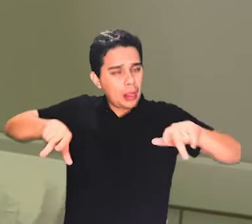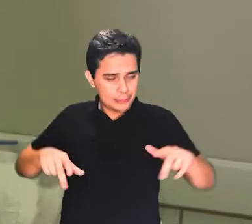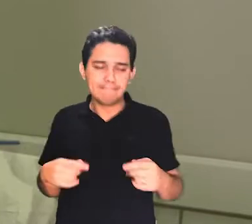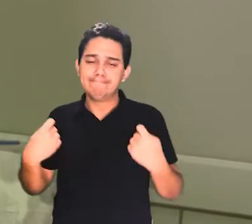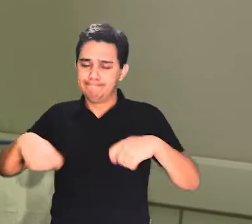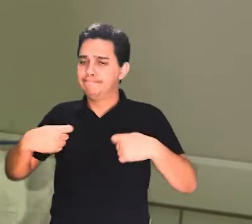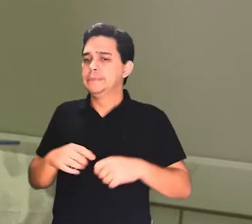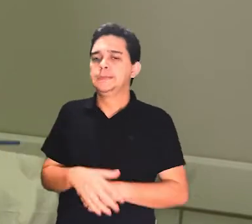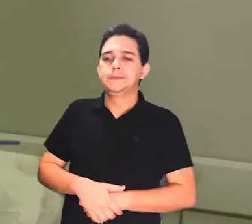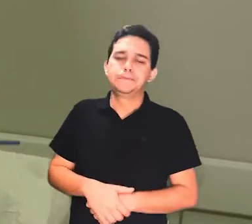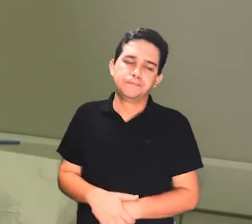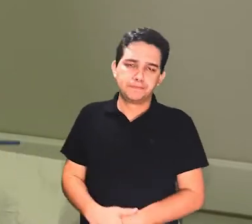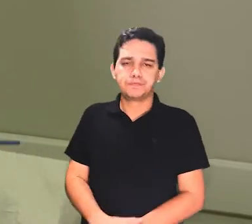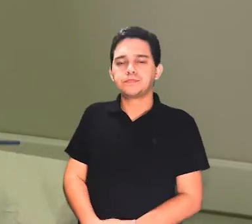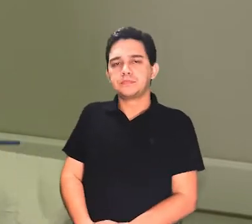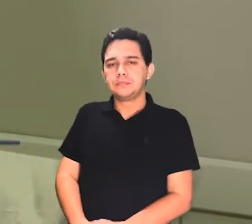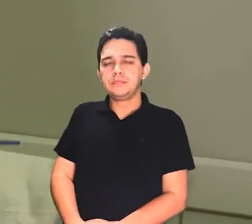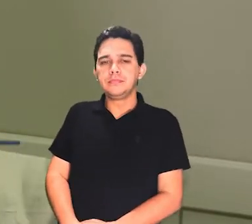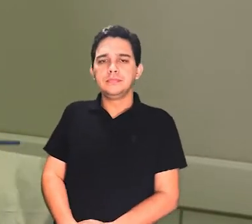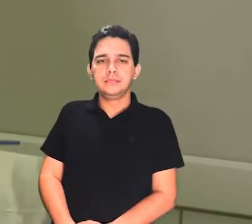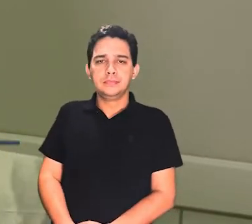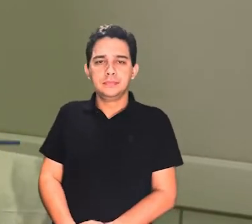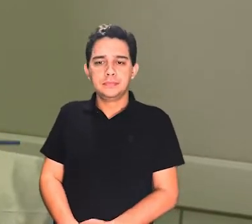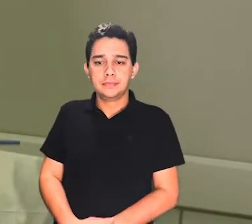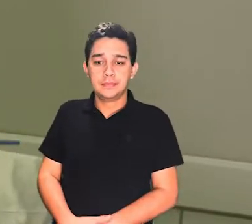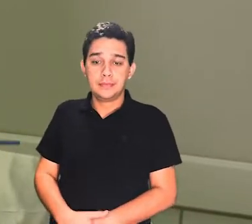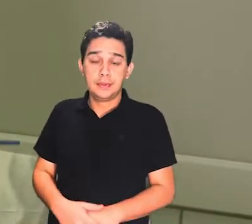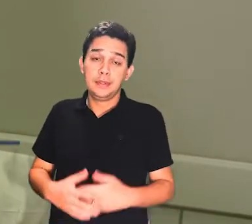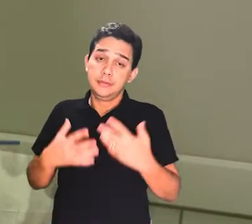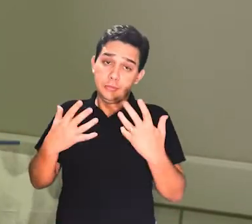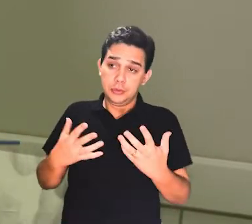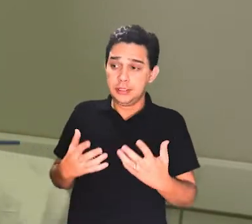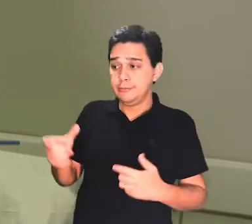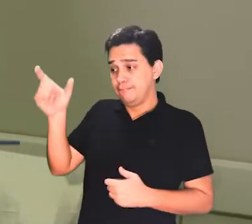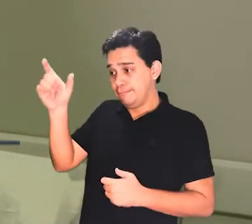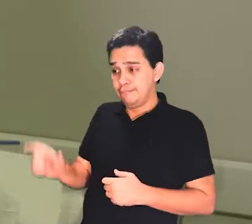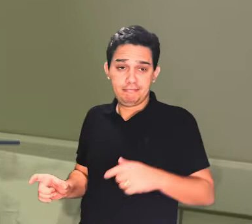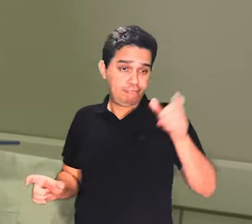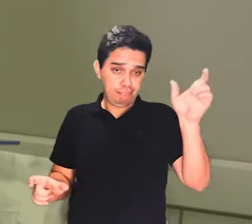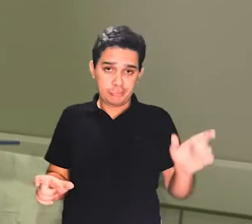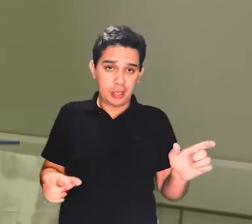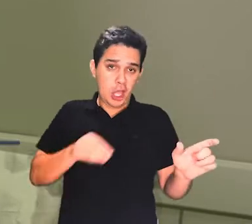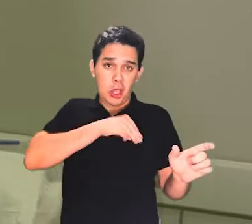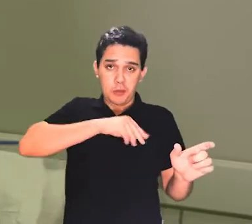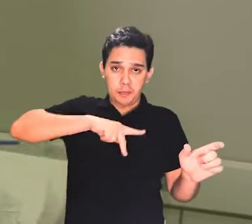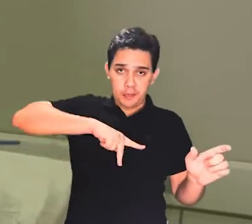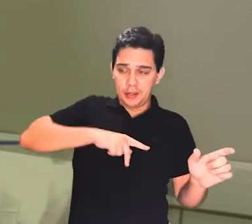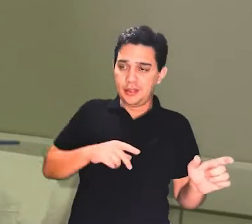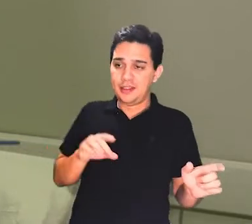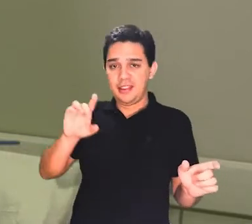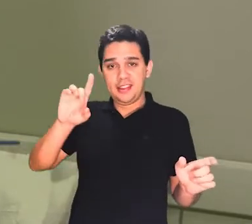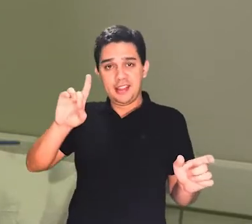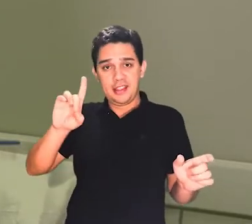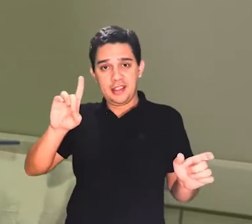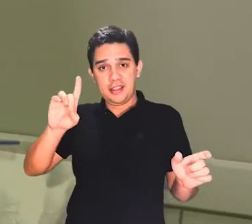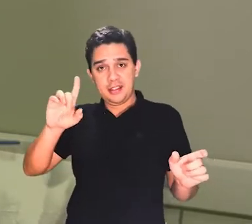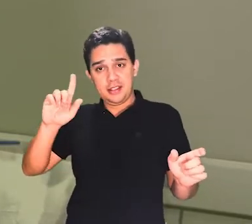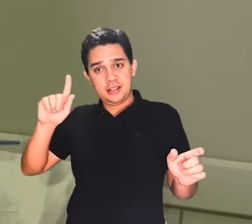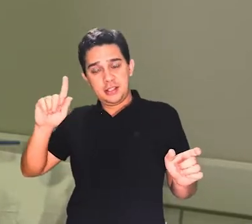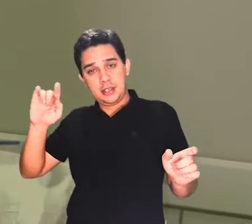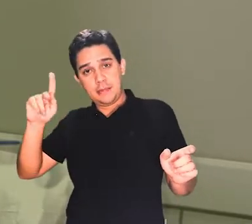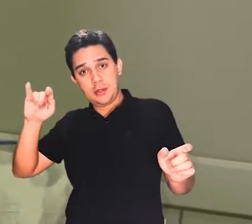tem uma disposição pelo PGJ, né, por toda a estrutura do MP, de criar uma força-tarefa, onde você vai